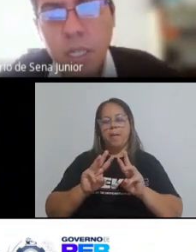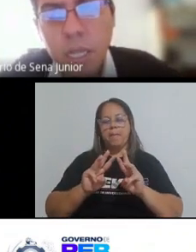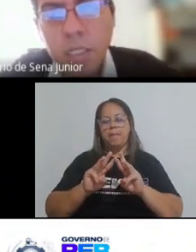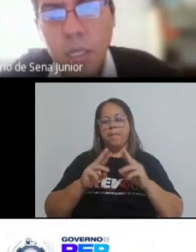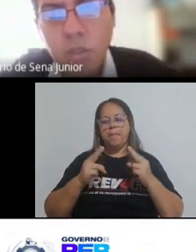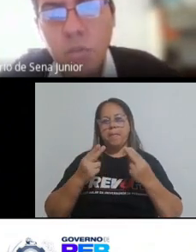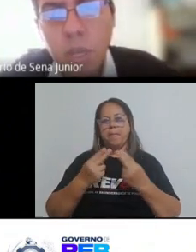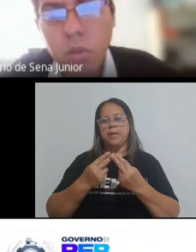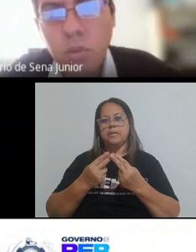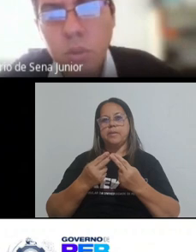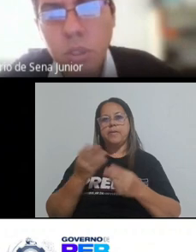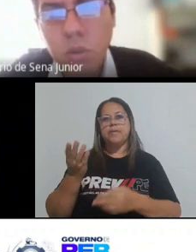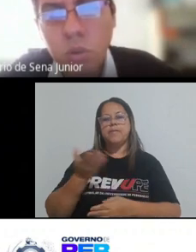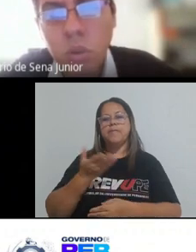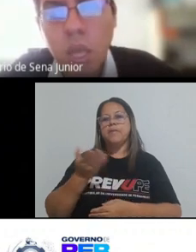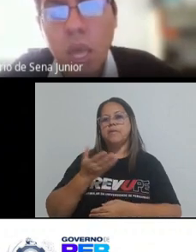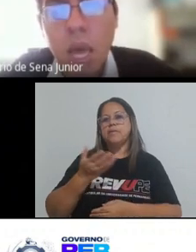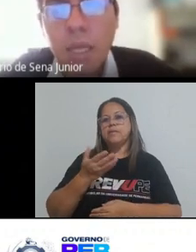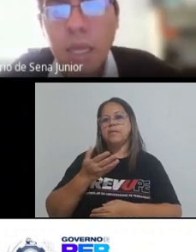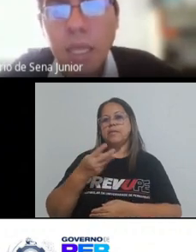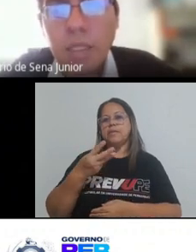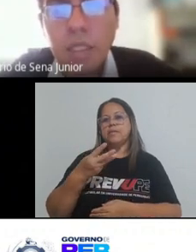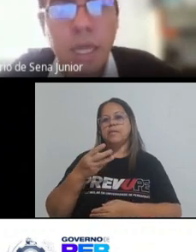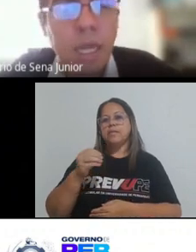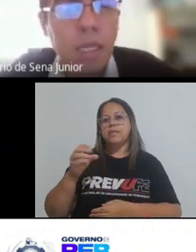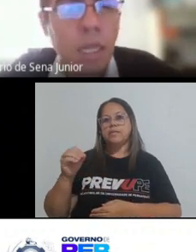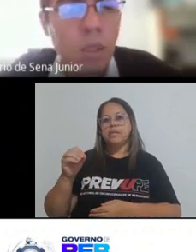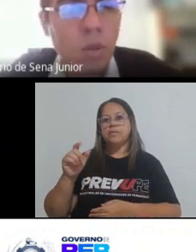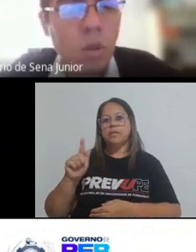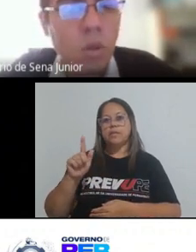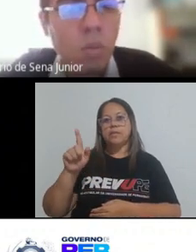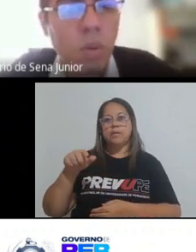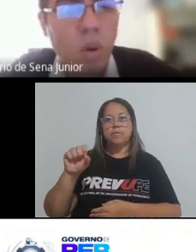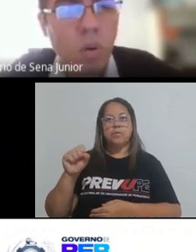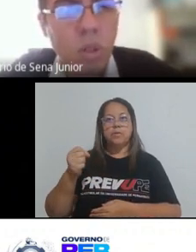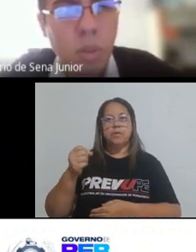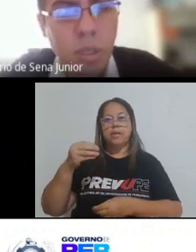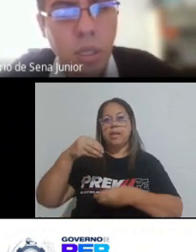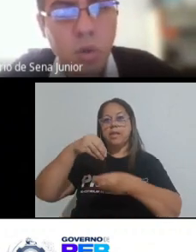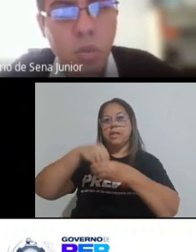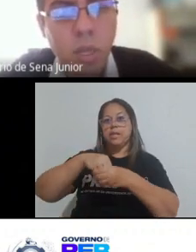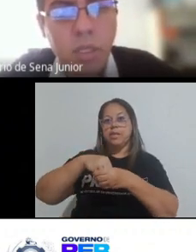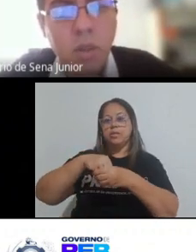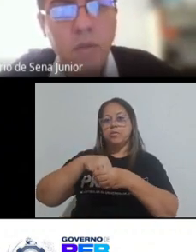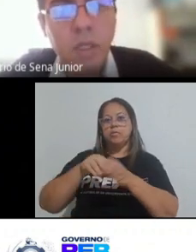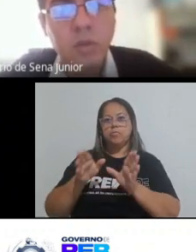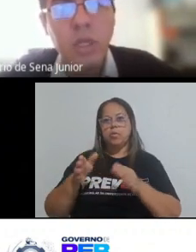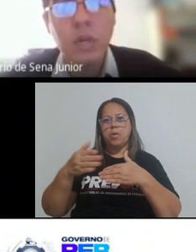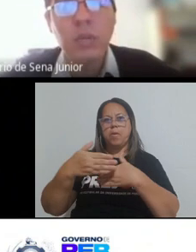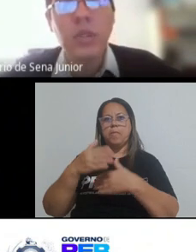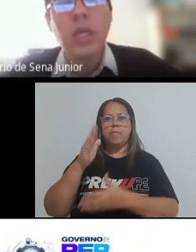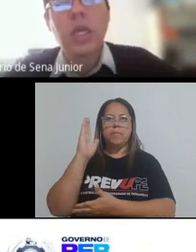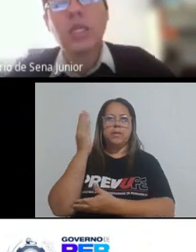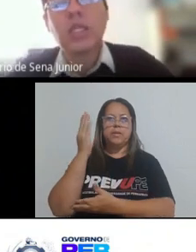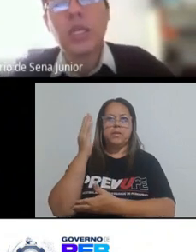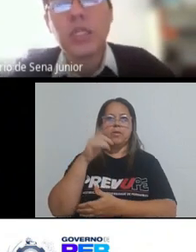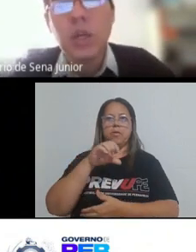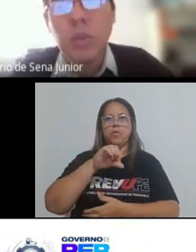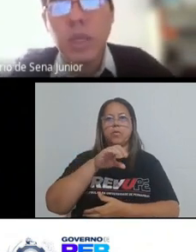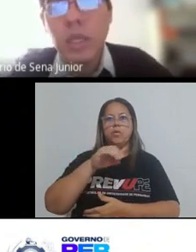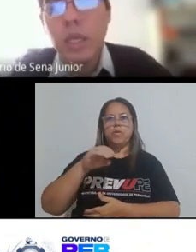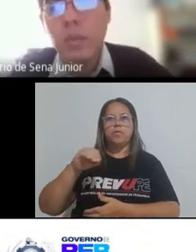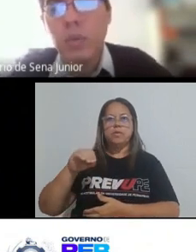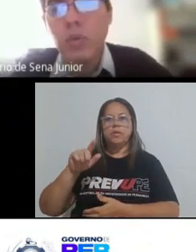uma velocidade de 300 metros por segundo, até se instalar dentro de um bloco de madeira com massa 900 gramas, que está